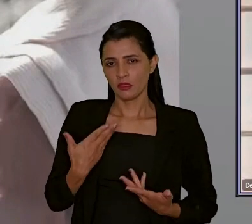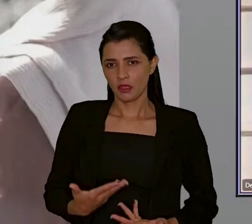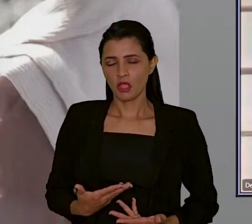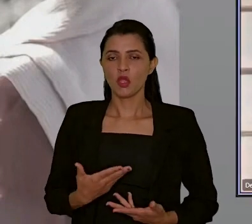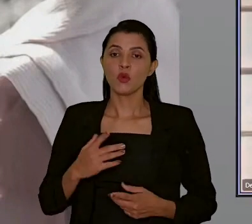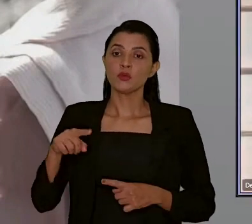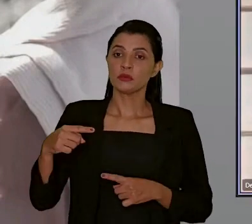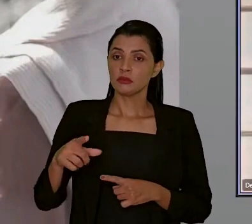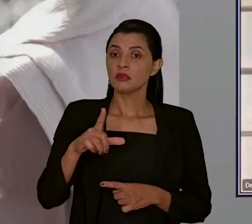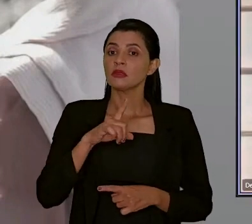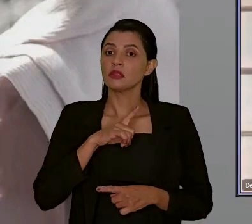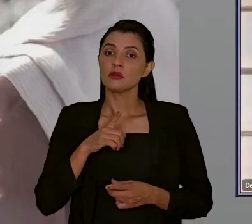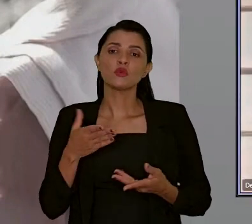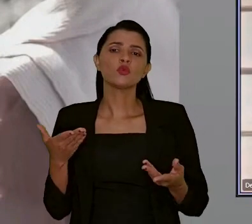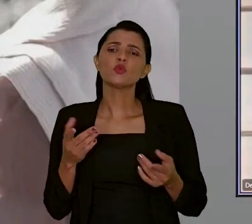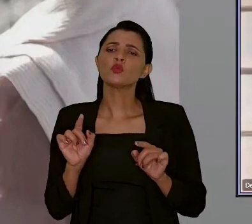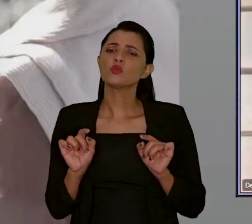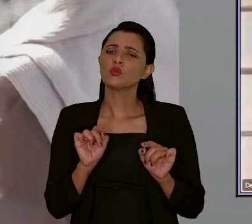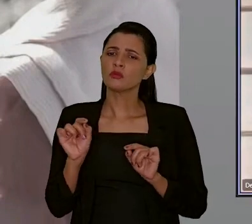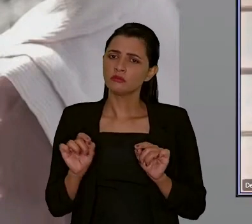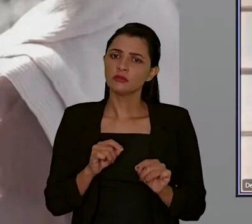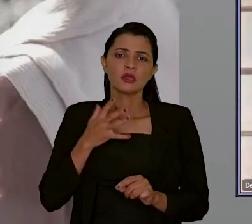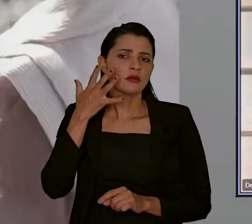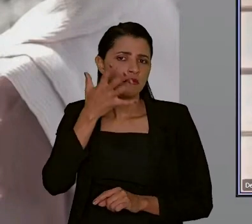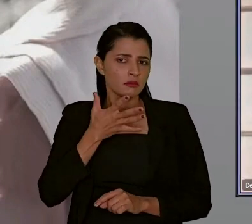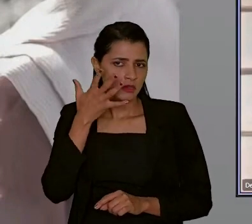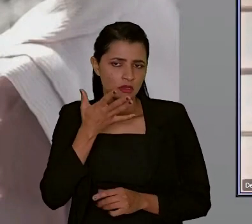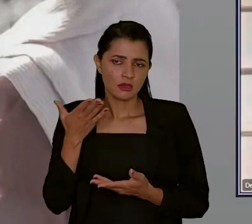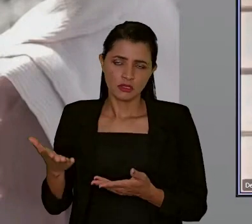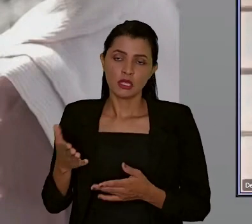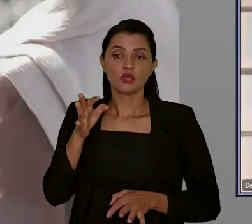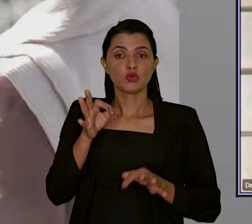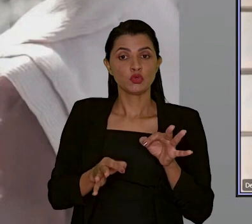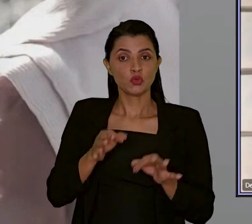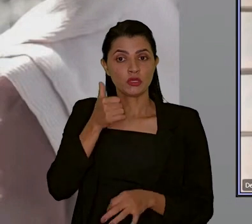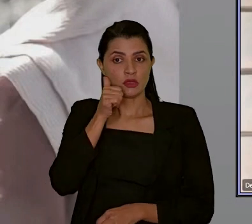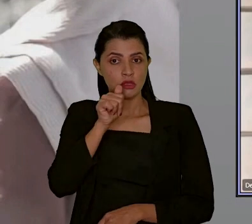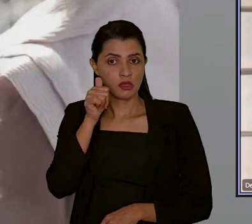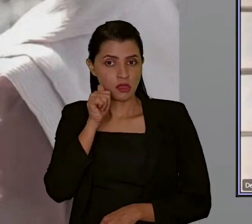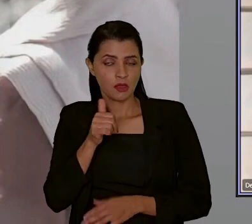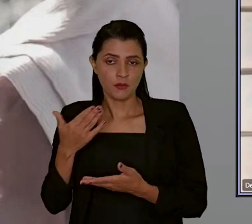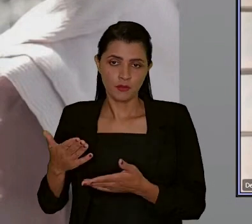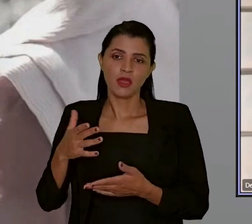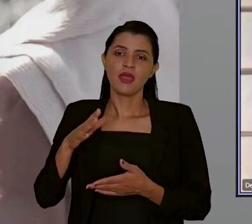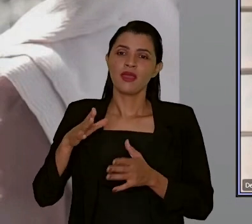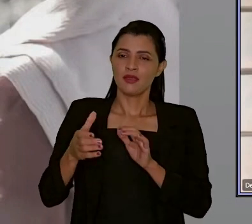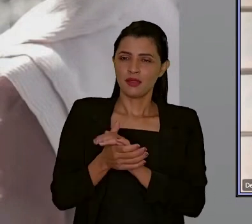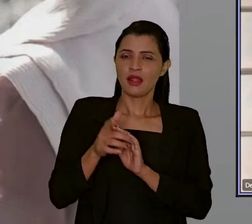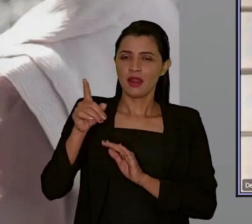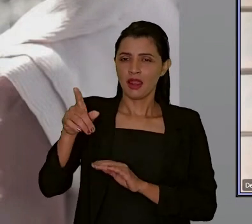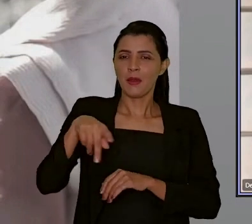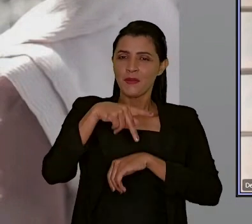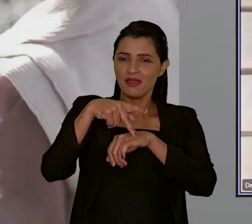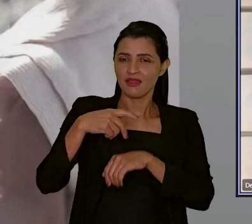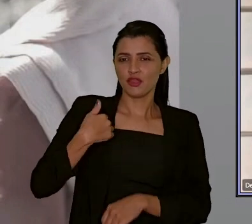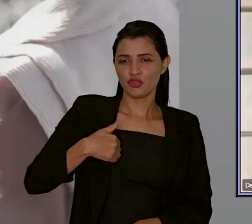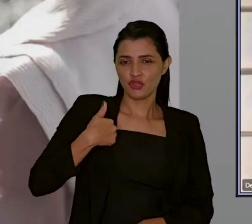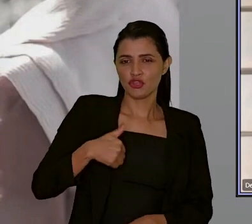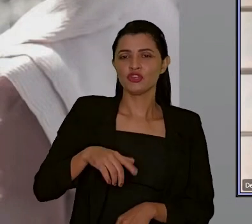Em seguida, teremos a palestra da juíza de enlace na Argentina,